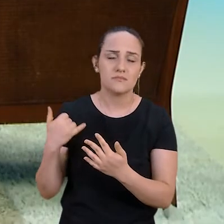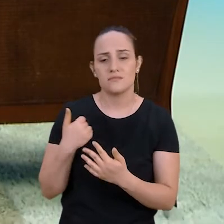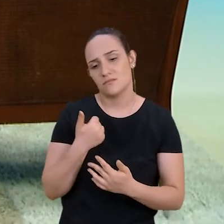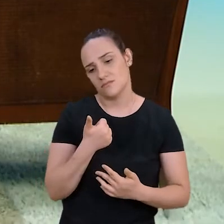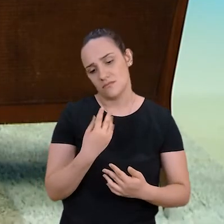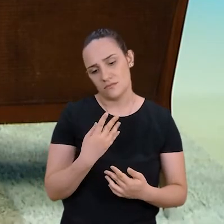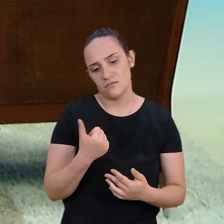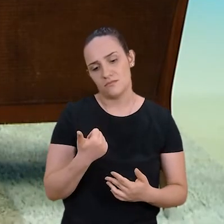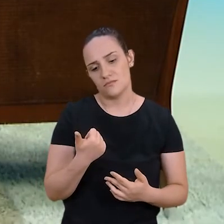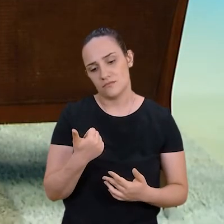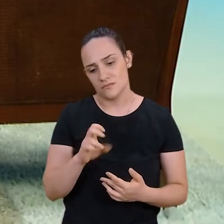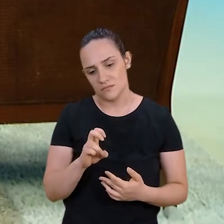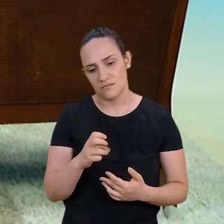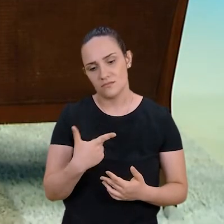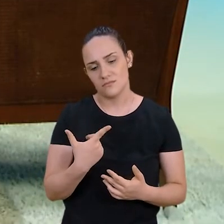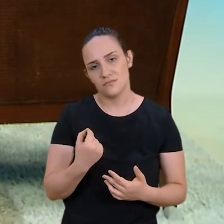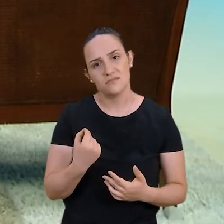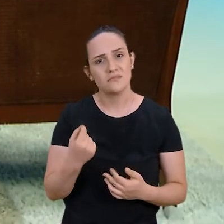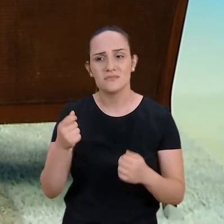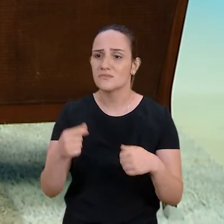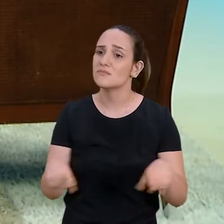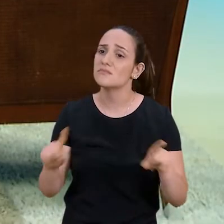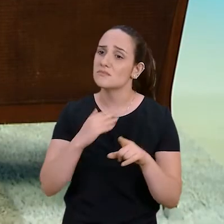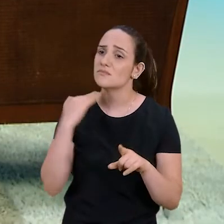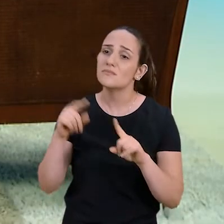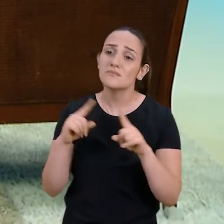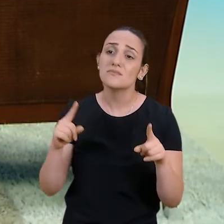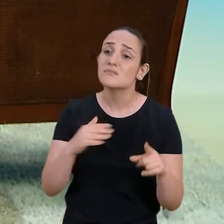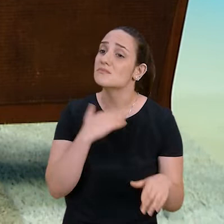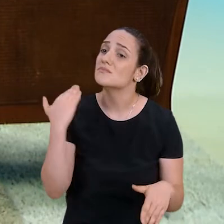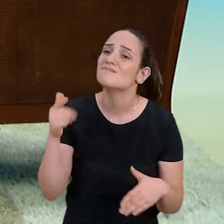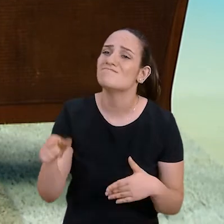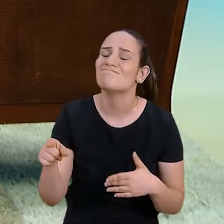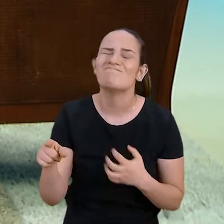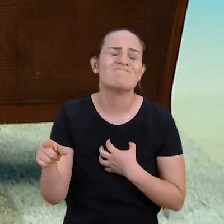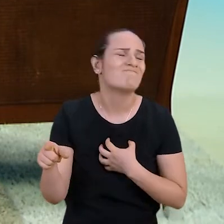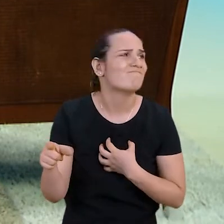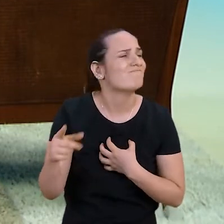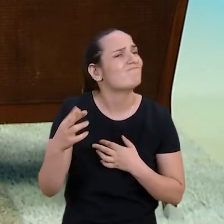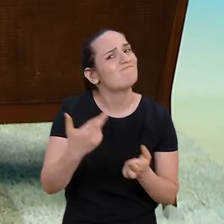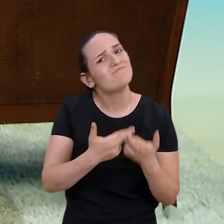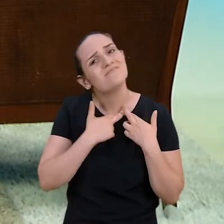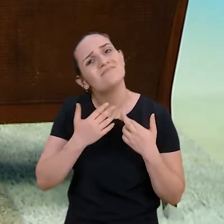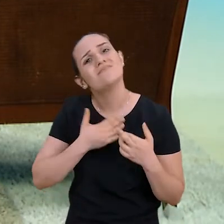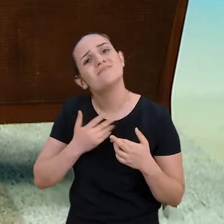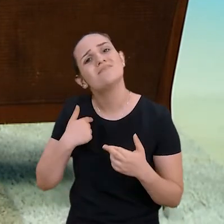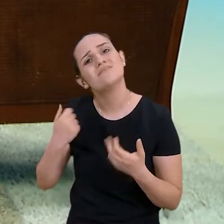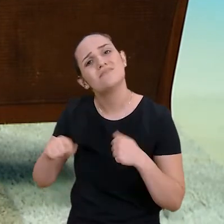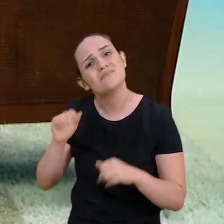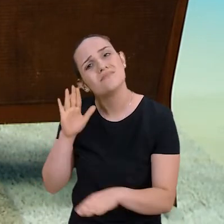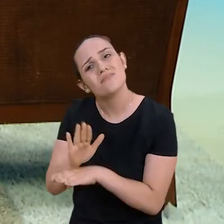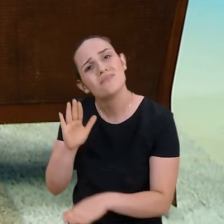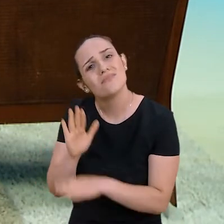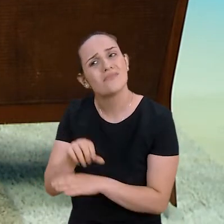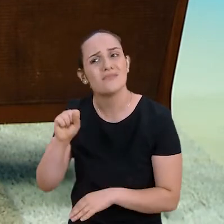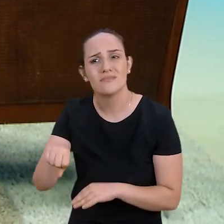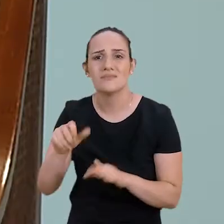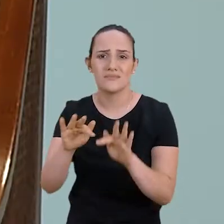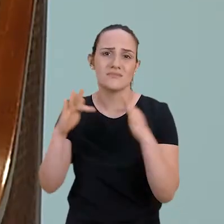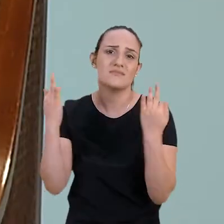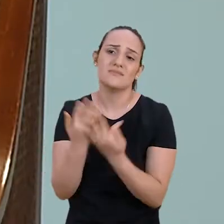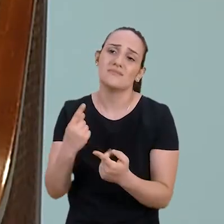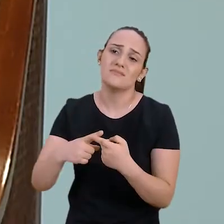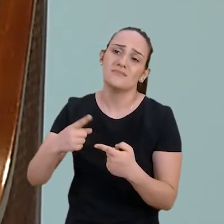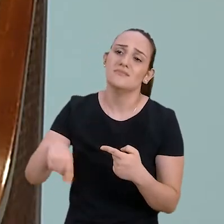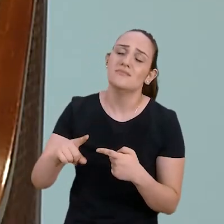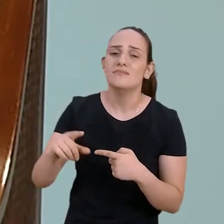anos de idade e que não tinha necessidade de acontecer. Eu me sinto responsável por aquilo. Eu sei que a responsabilidade não é minha, é um